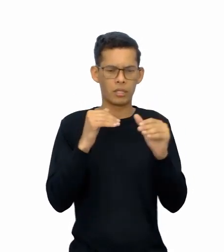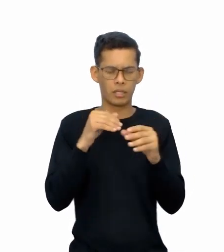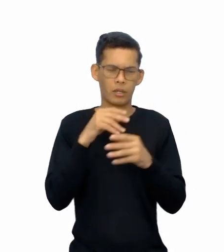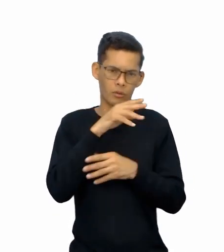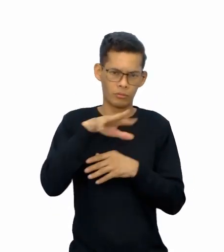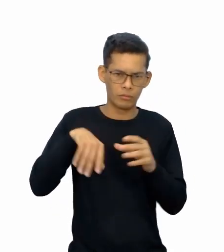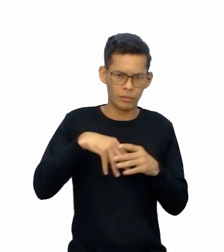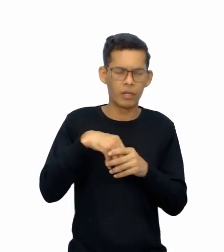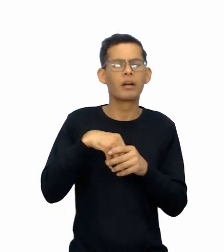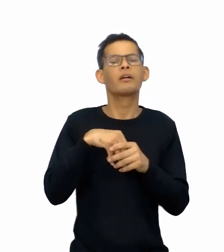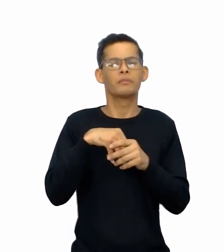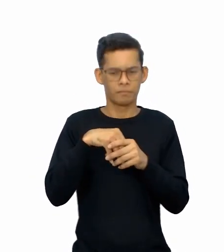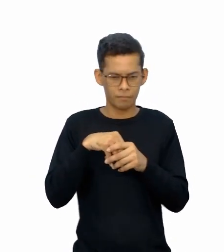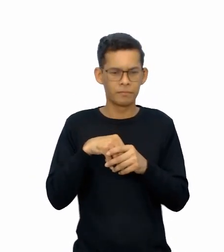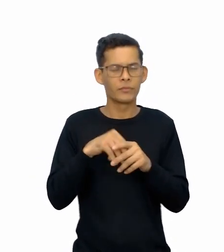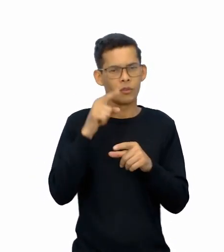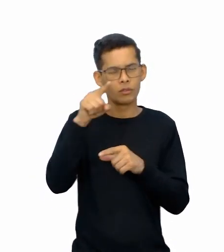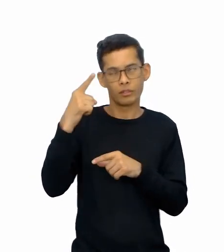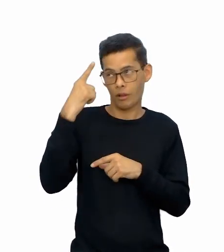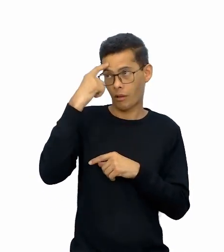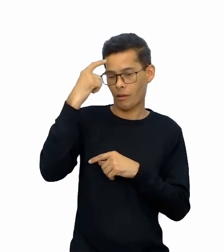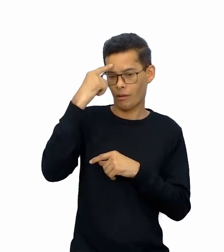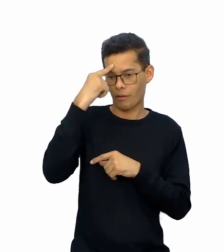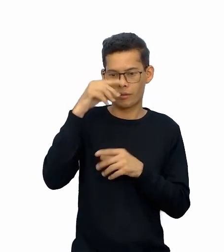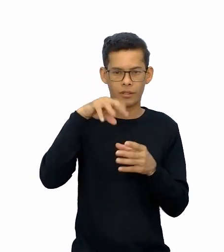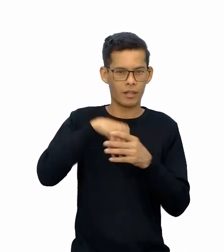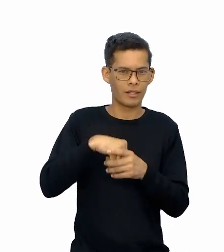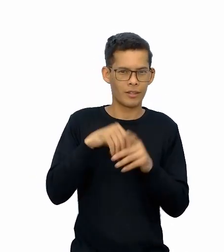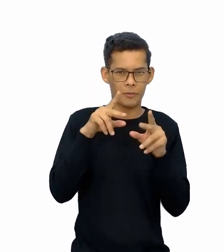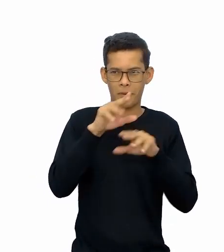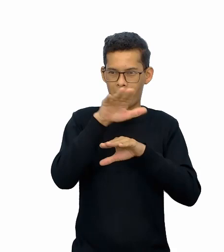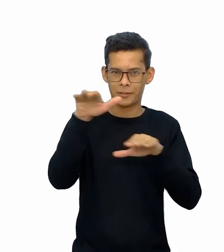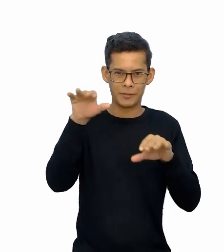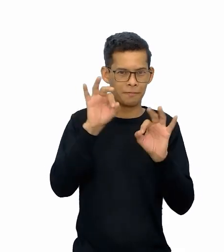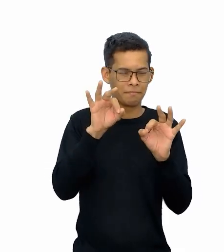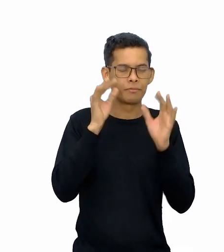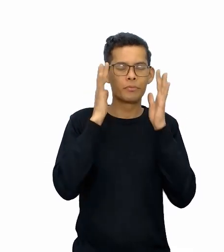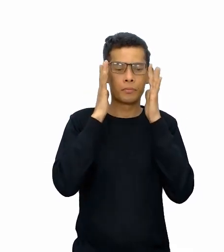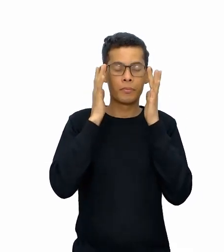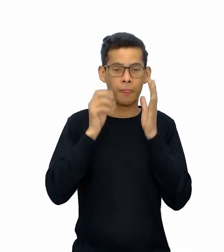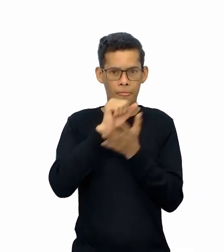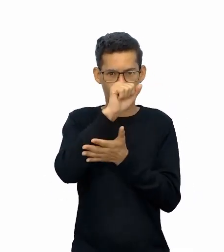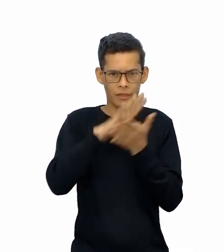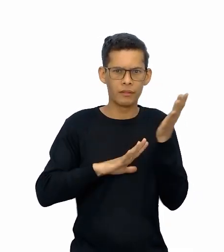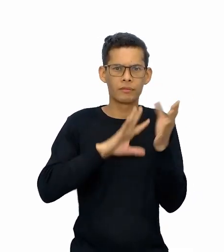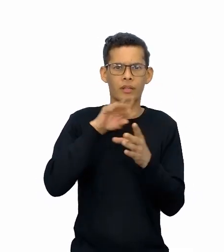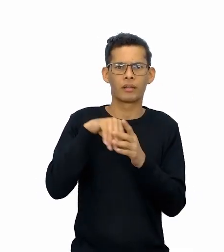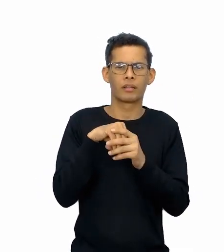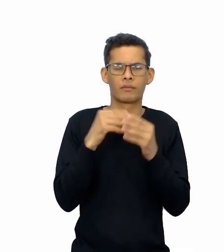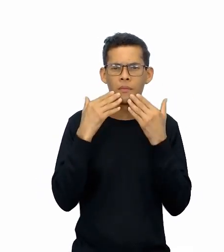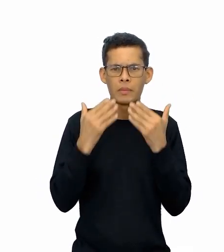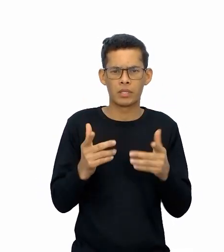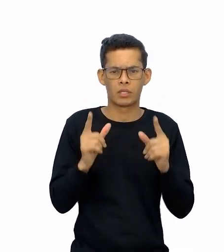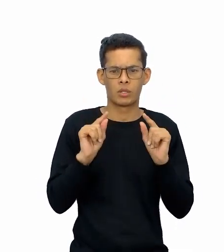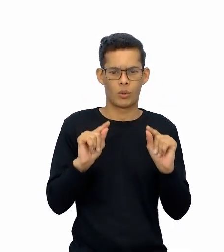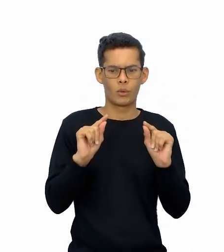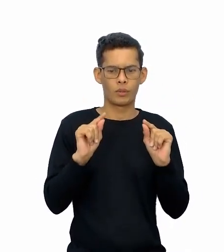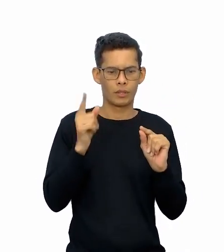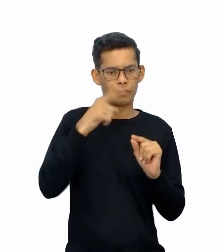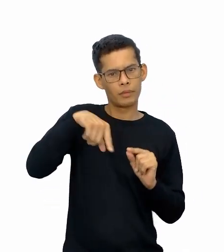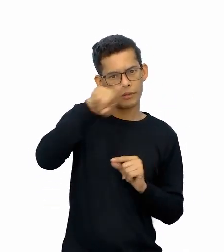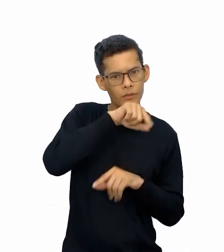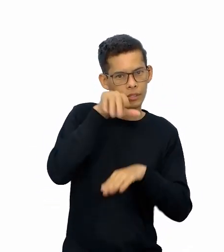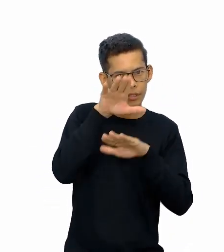estão nessa ideia com os estudantes. E essa atividade, ela vai pedir para que